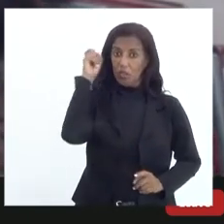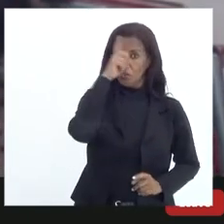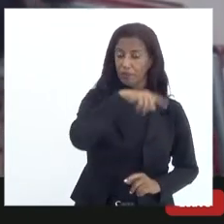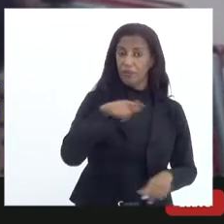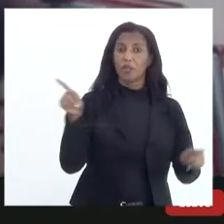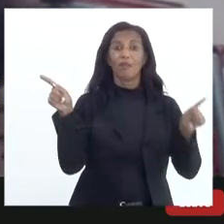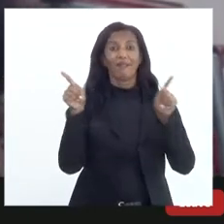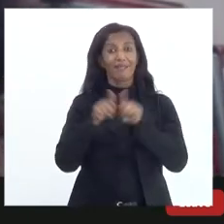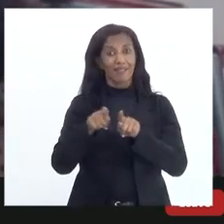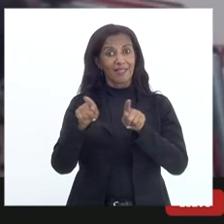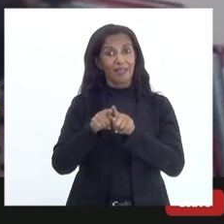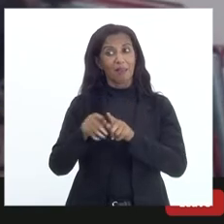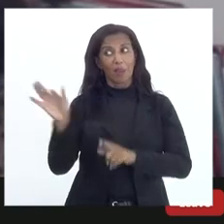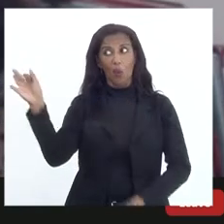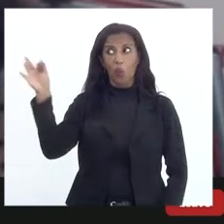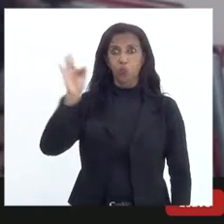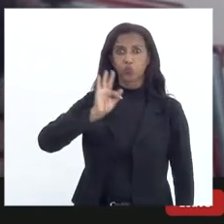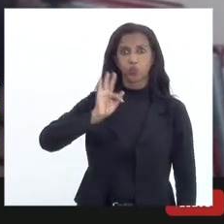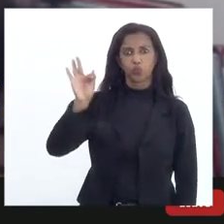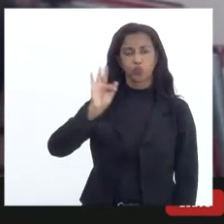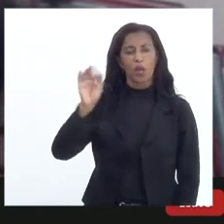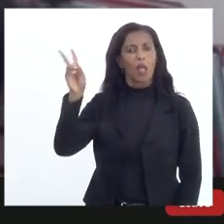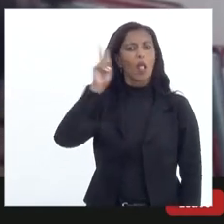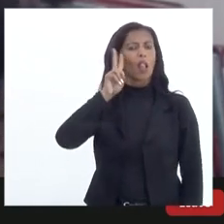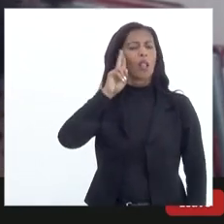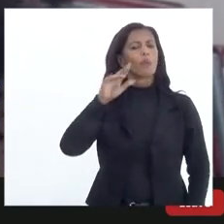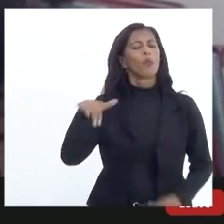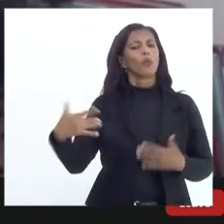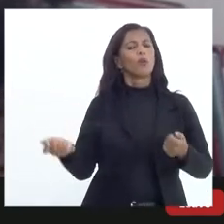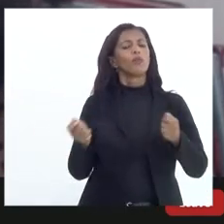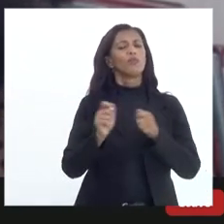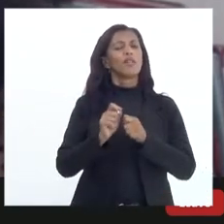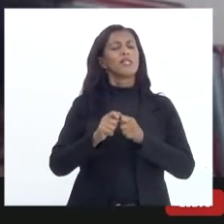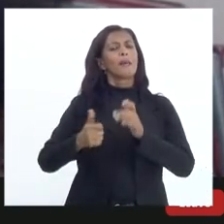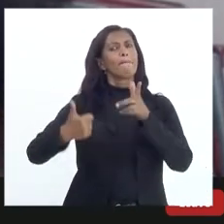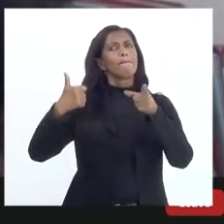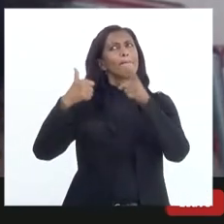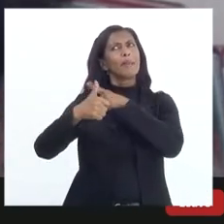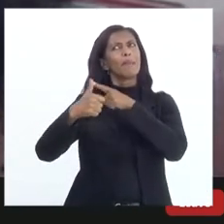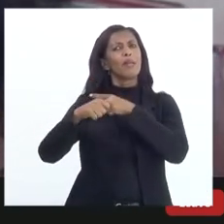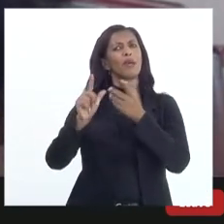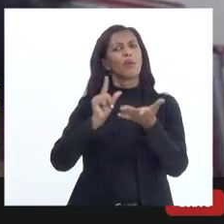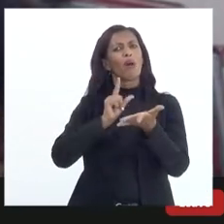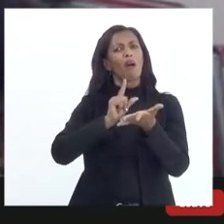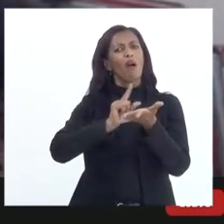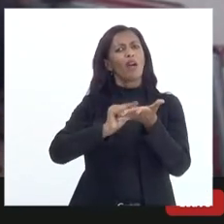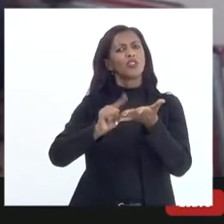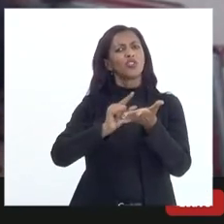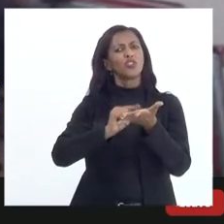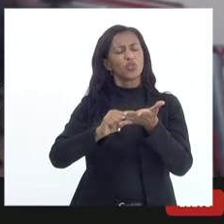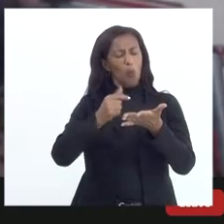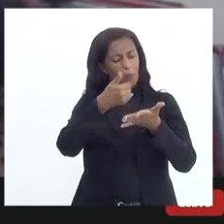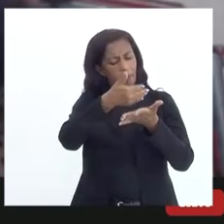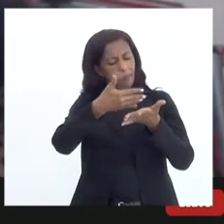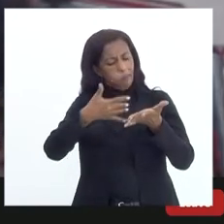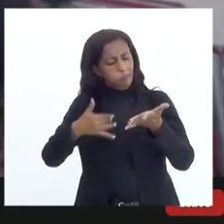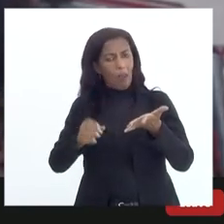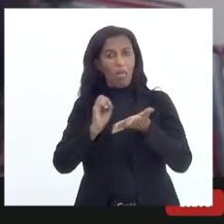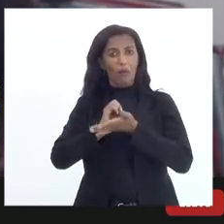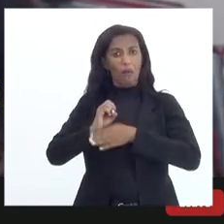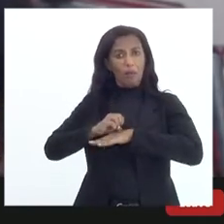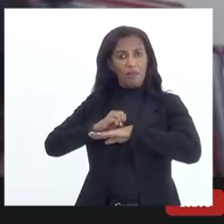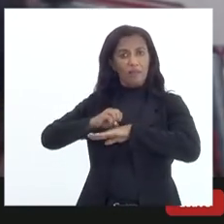para a academia. Eu lembro quando eu fazia meus primeiros artigos acadêmicos e mandava para as revistas acadêmicas, eu